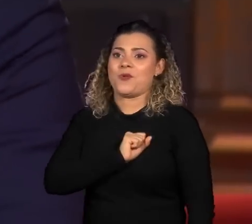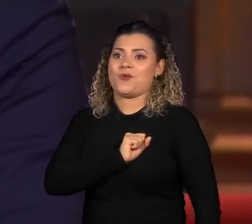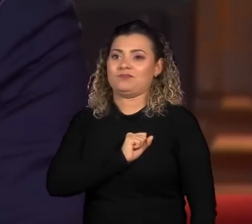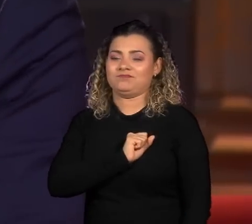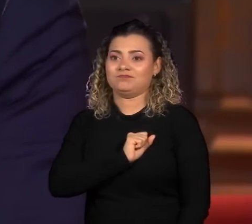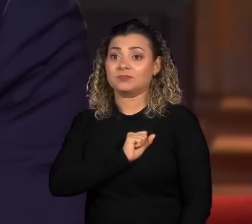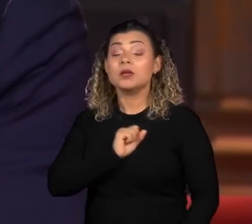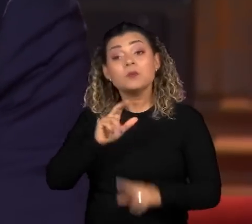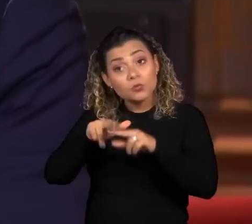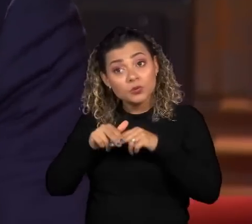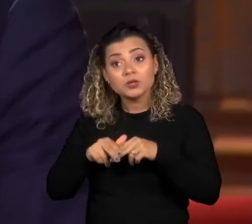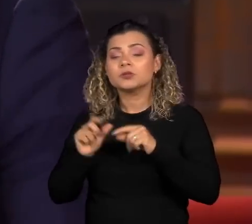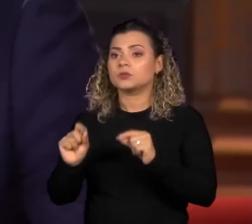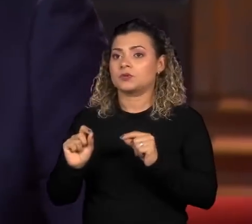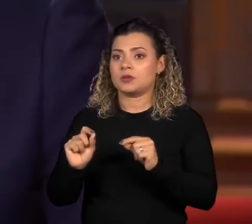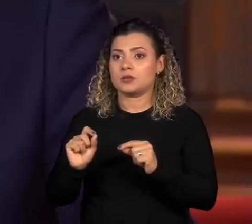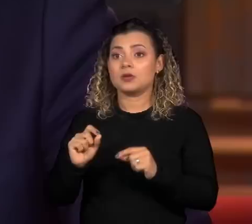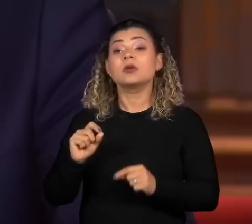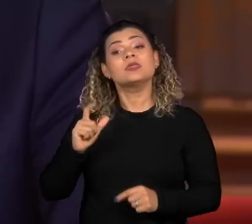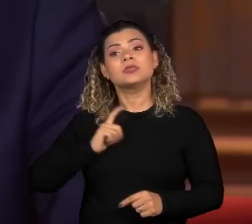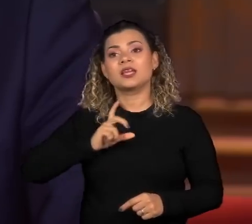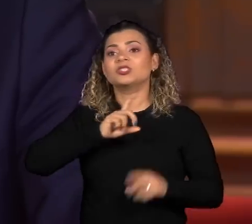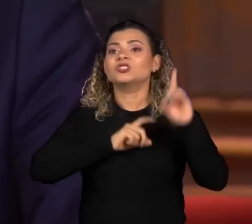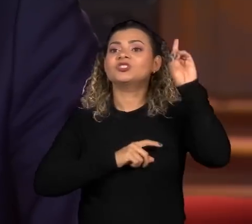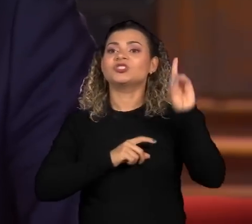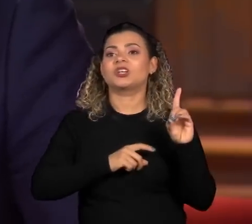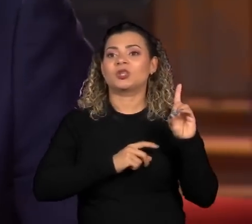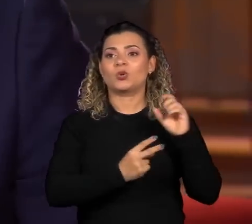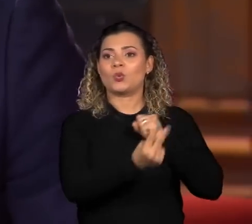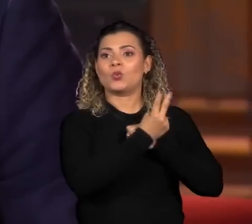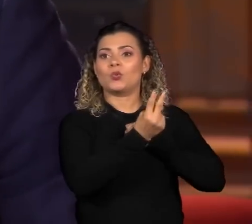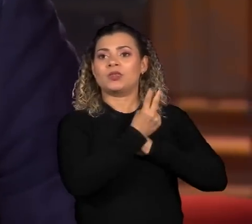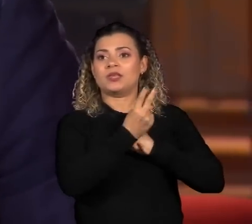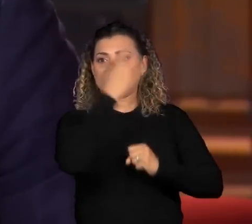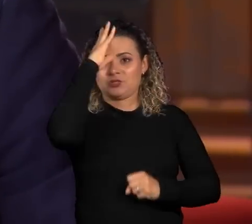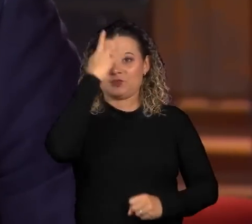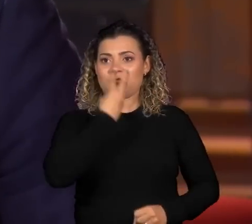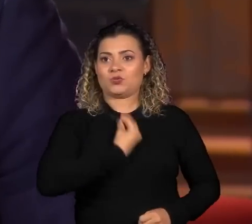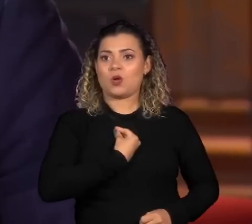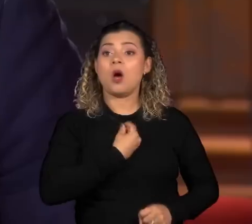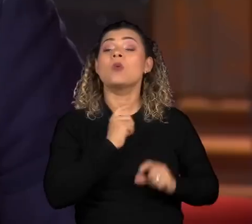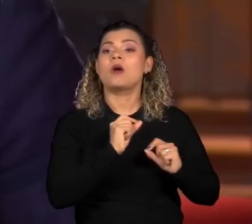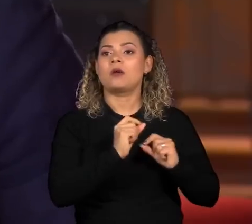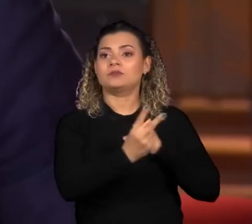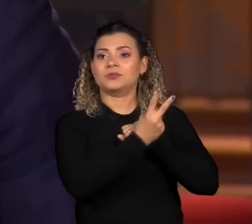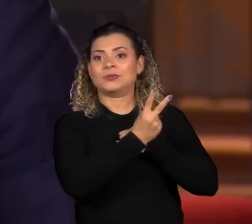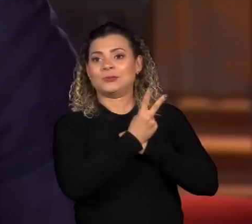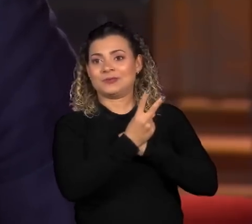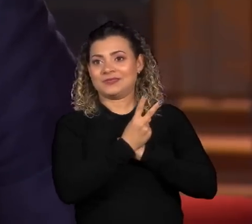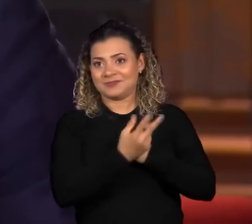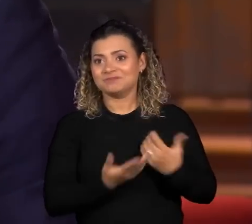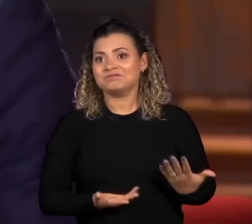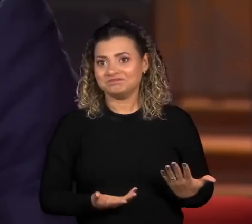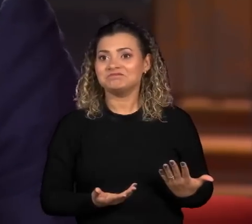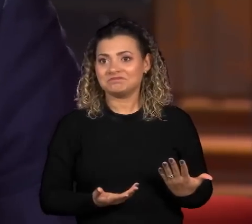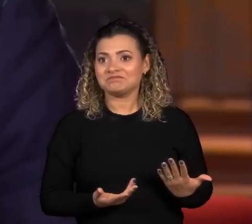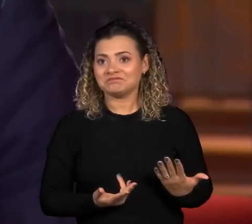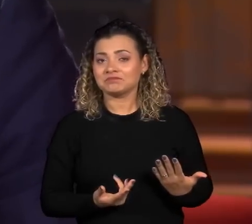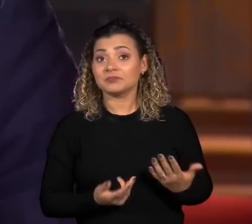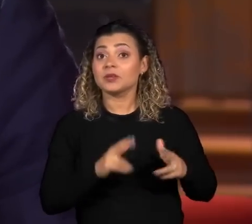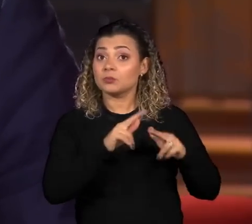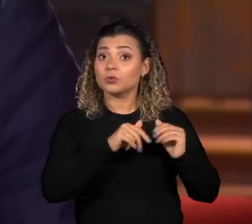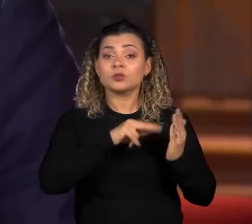E ali que entra muito você ter um diretor espiritual. E eu tenho um ótimo diretor espiritual. E